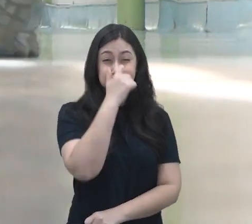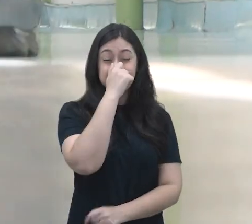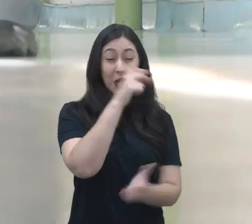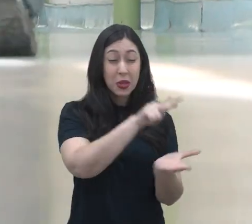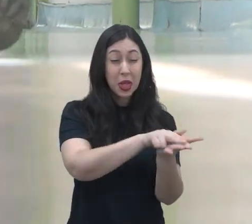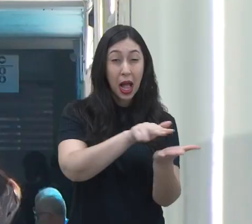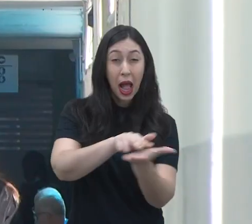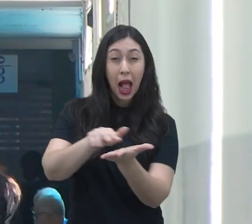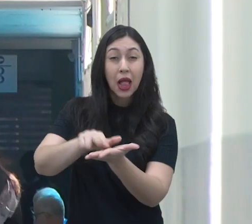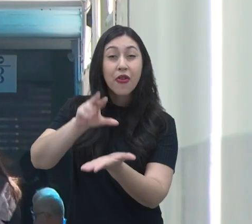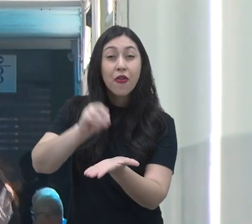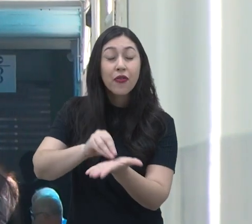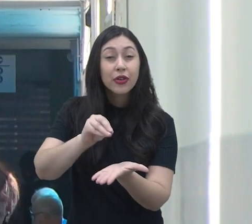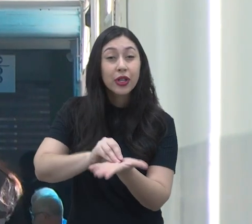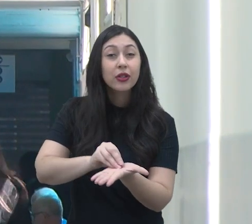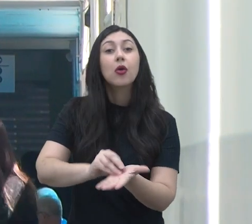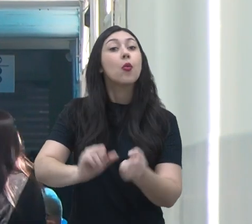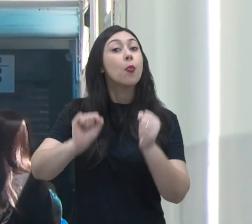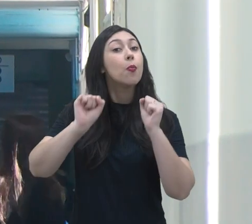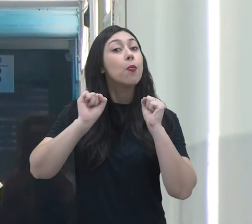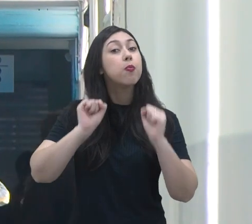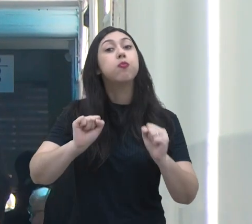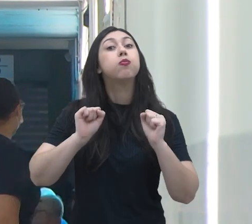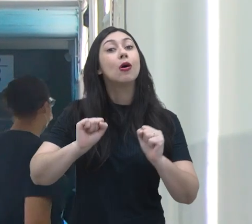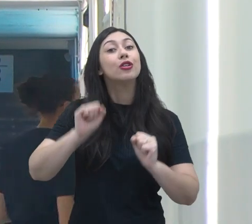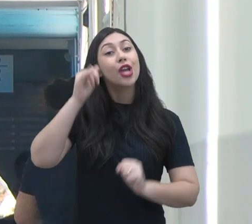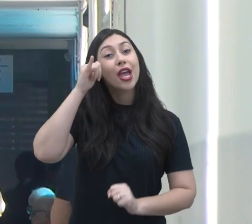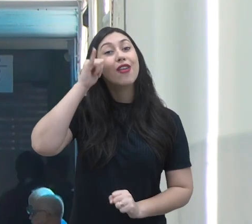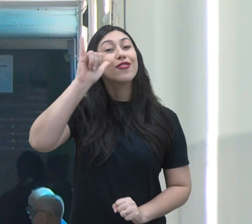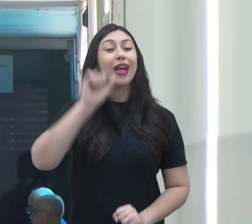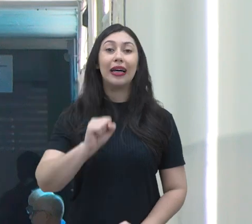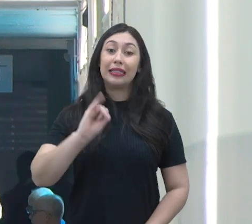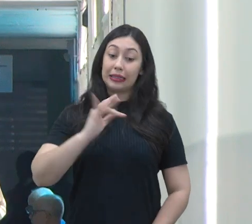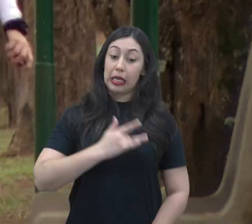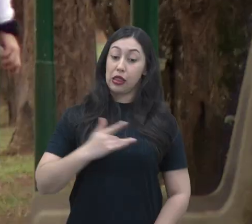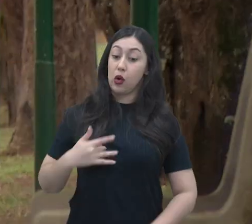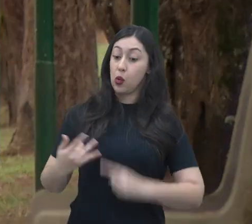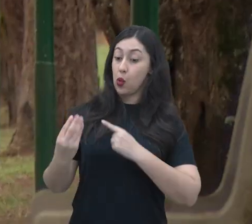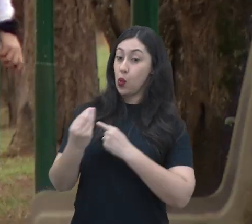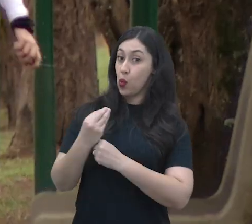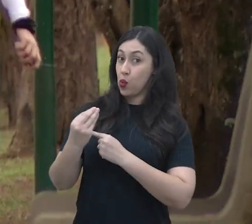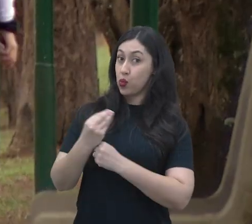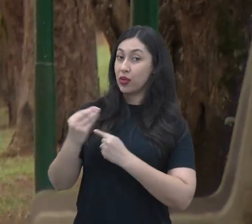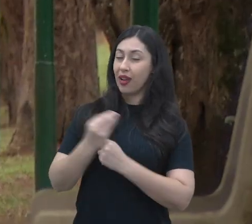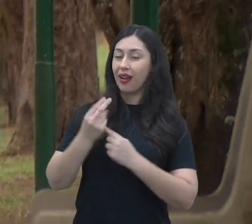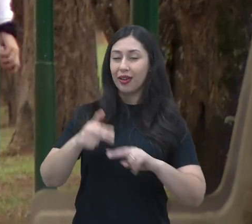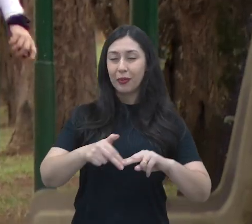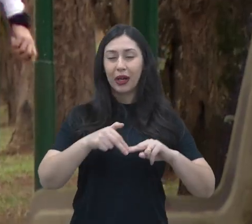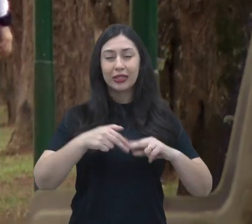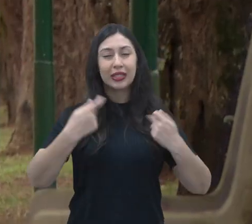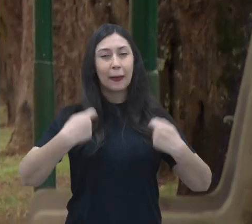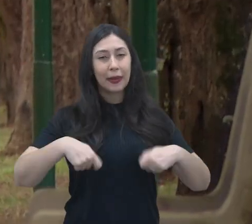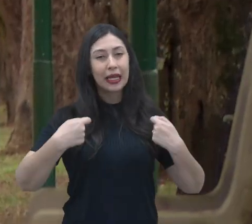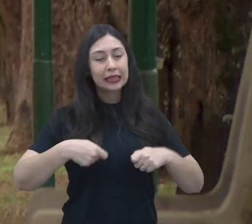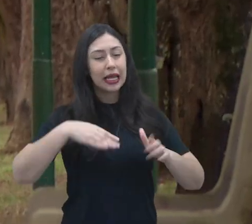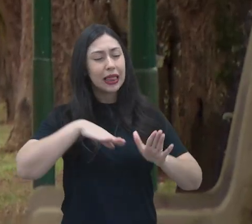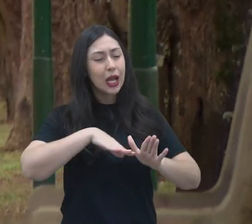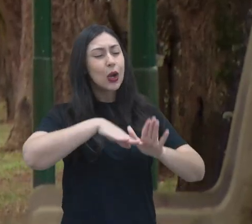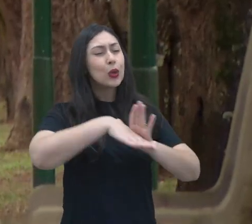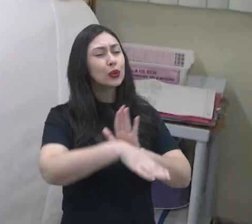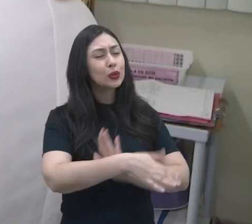falta de leitos, poderiam ser amenizados a partir da prevenção. A conscientização sobre